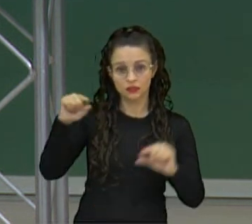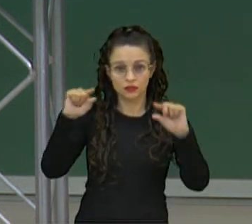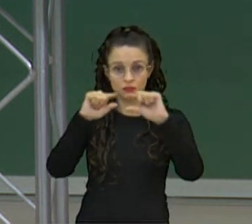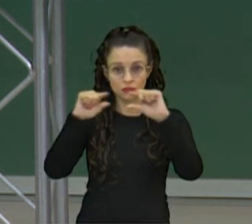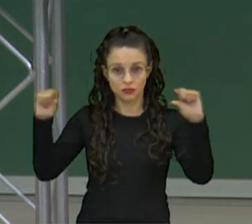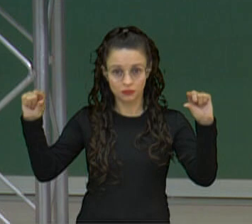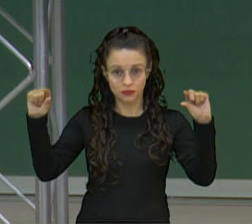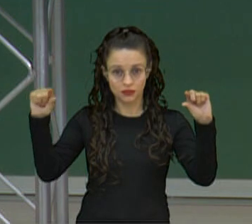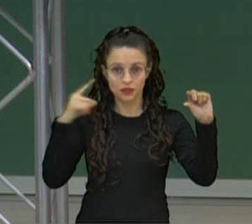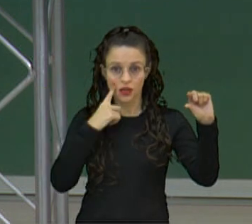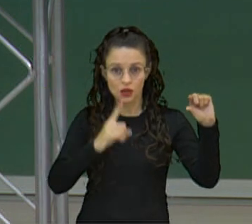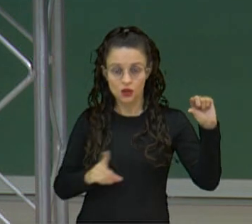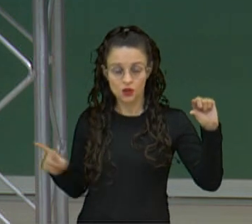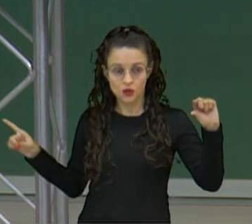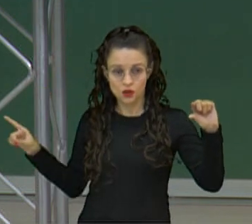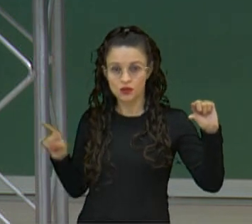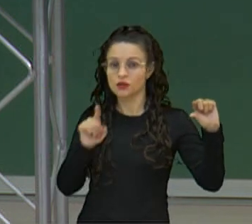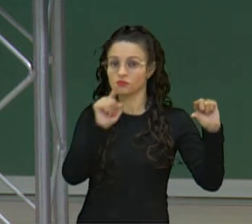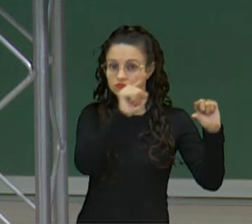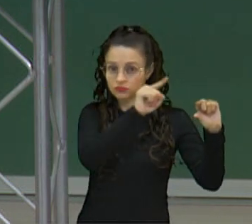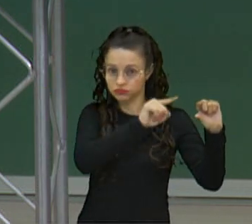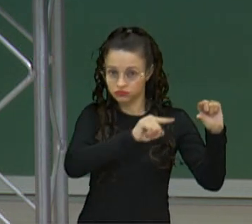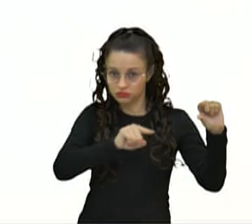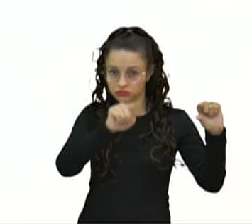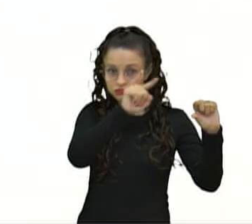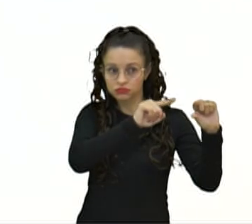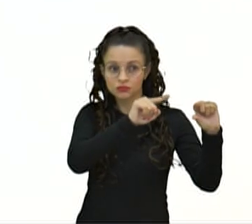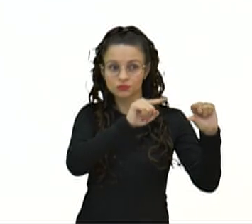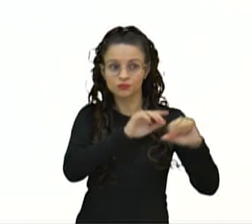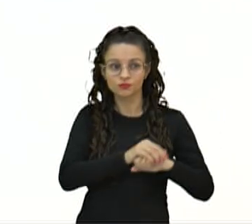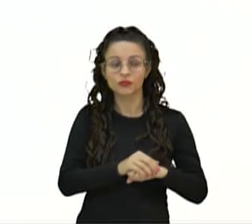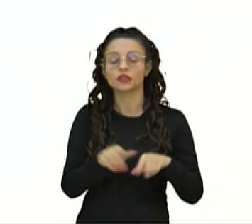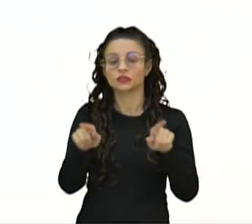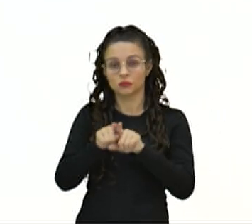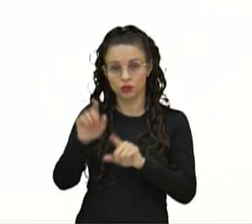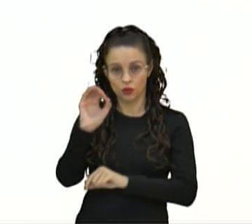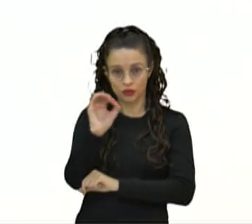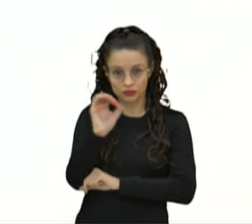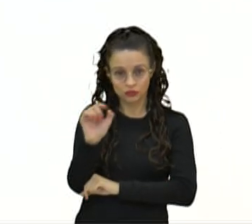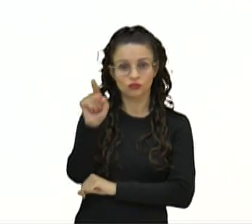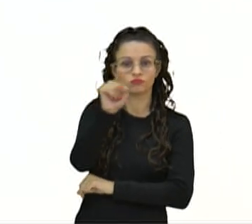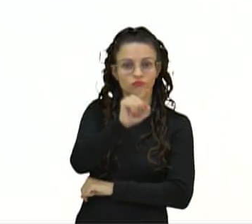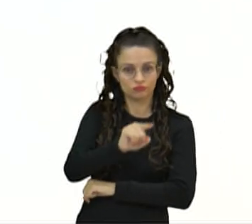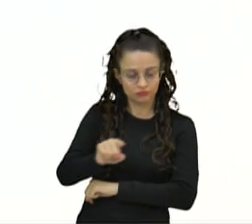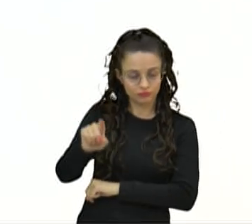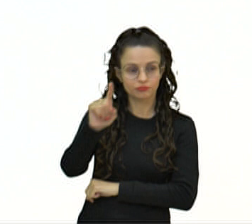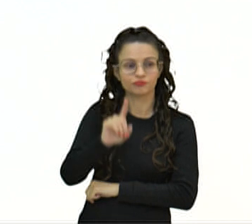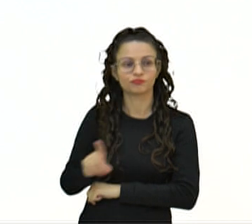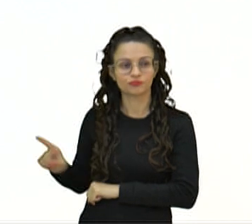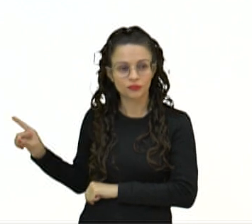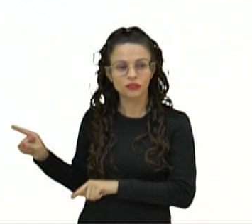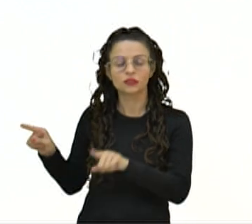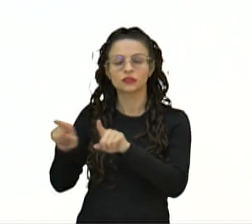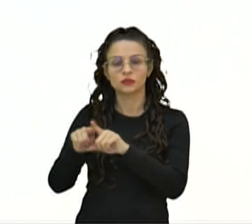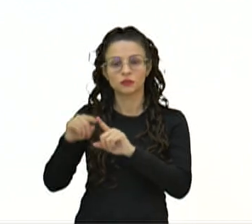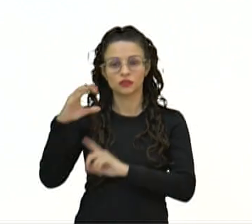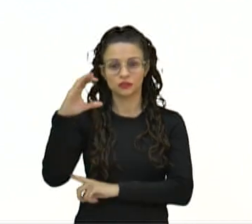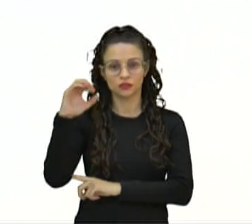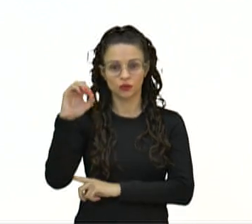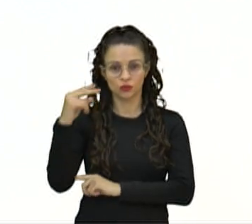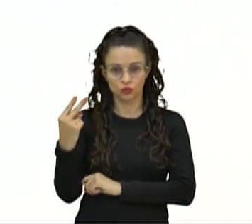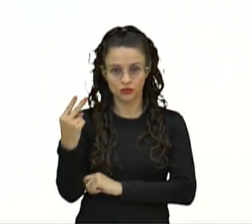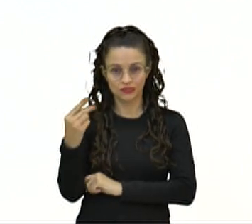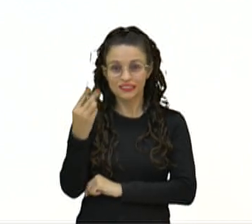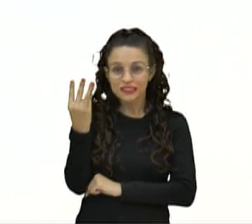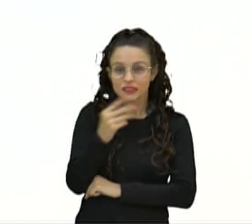o carbono diamante, tenho o oxigênio e tenho o CO2. Esses